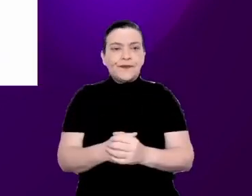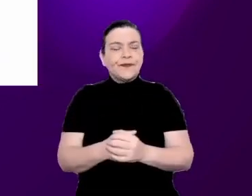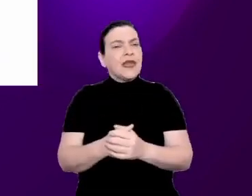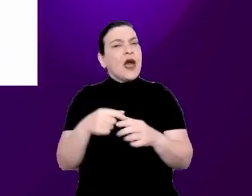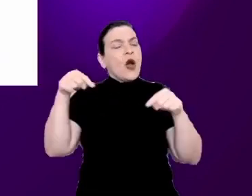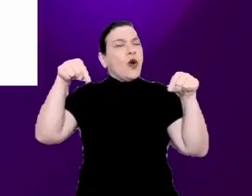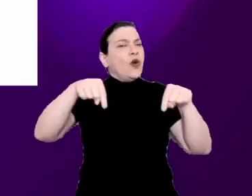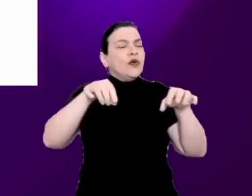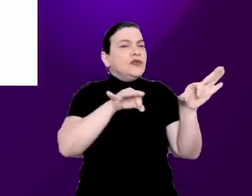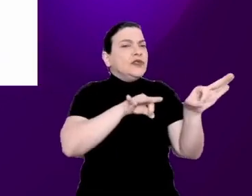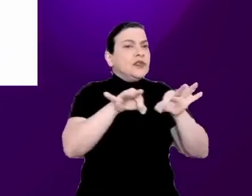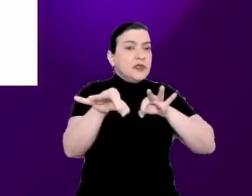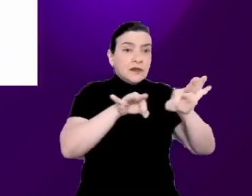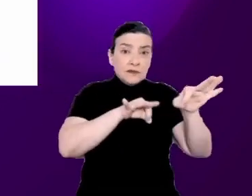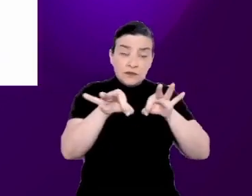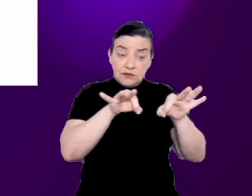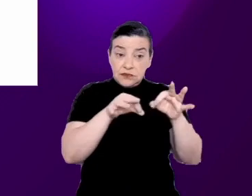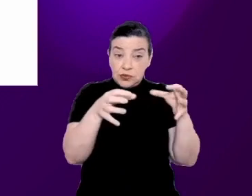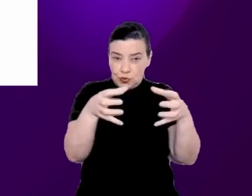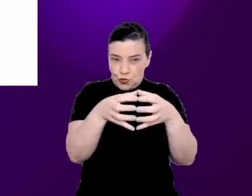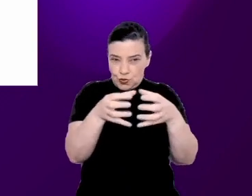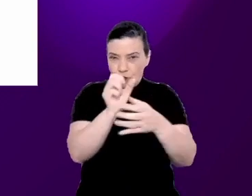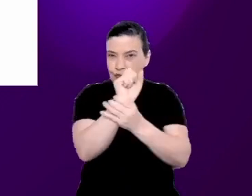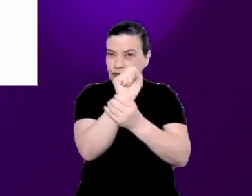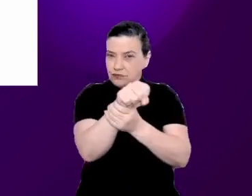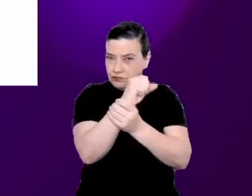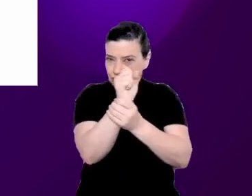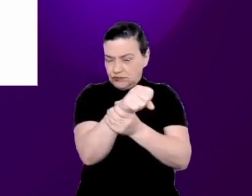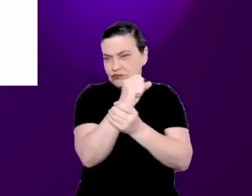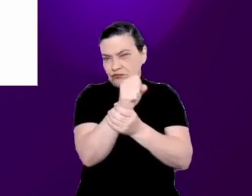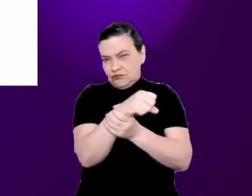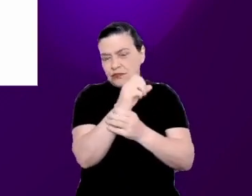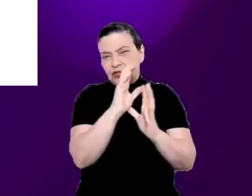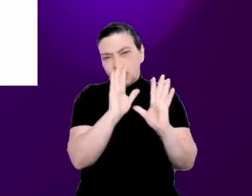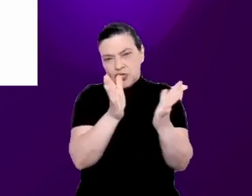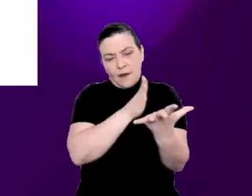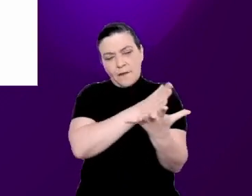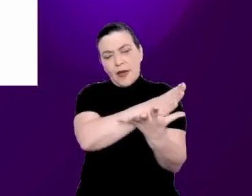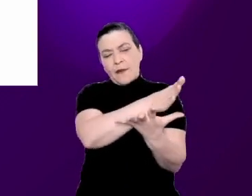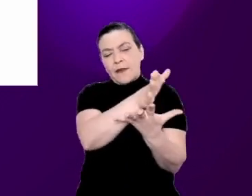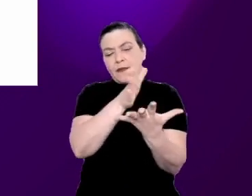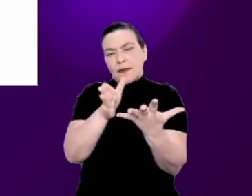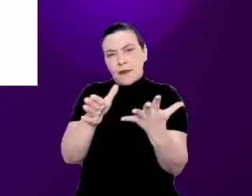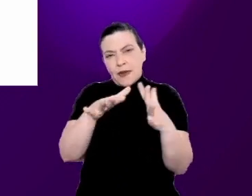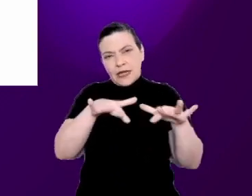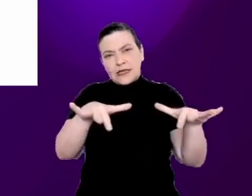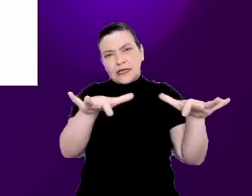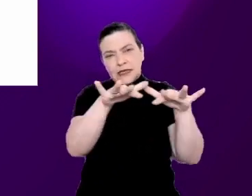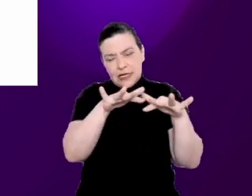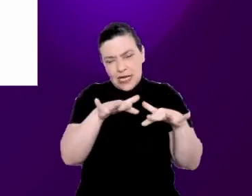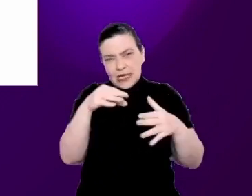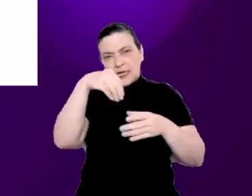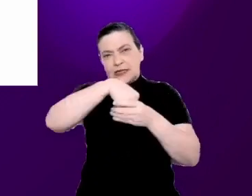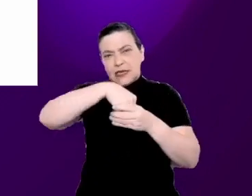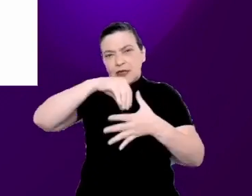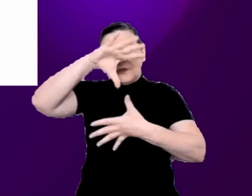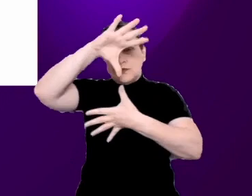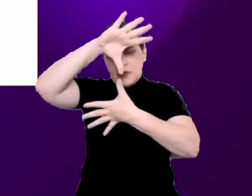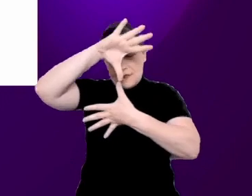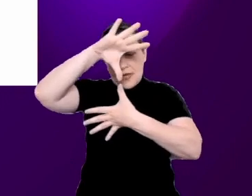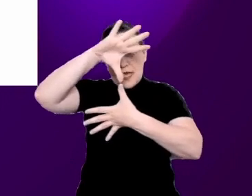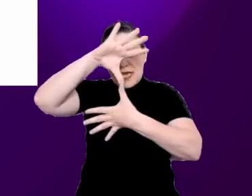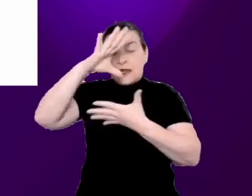fazendo? Enquanto time de reabilitação, estamos inseridos em diversas linhas de cuidados da Américas e somos parte essencial para a entrega de bons